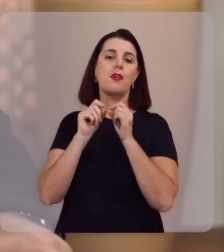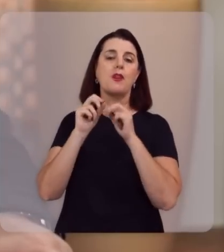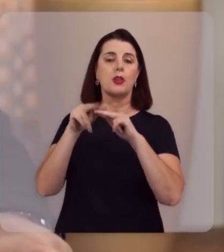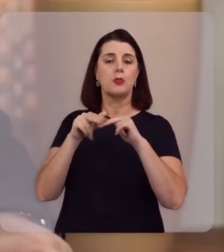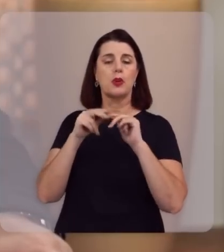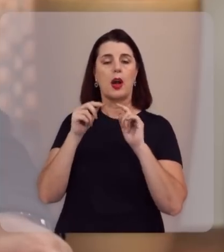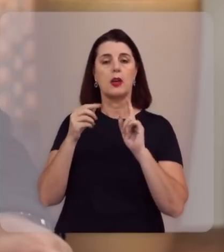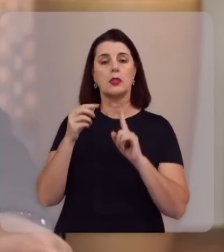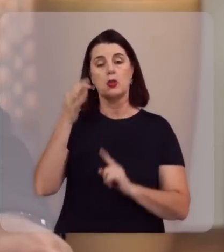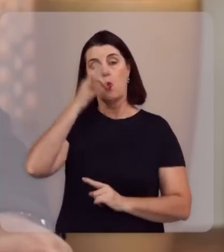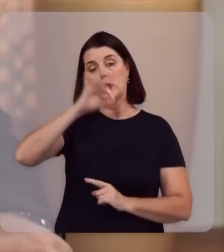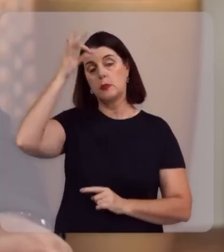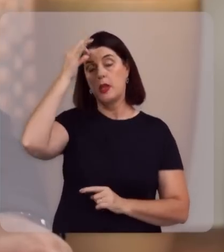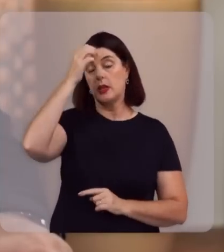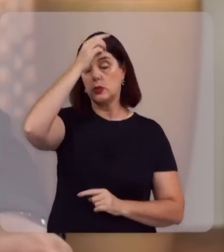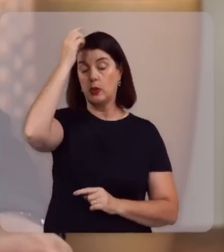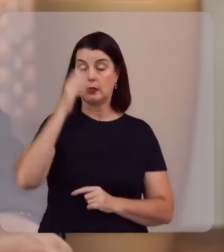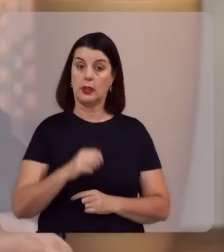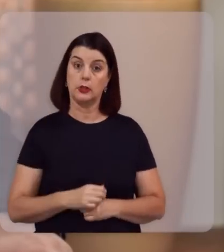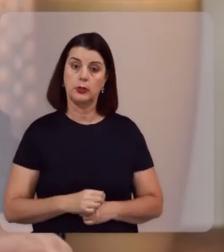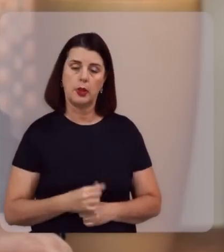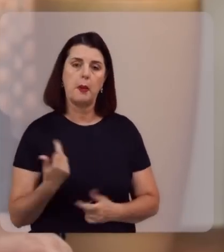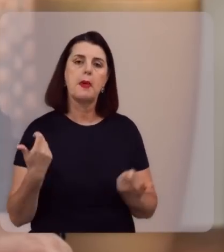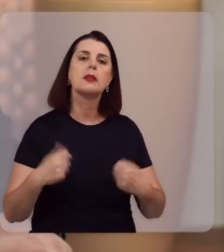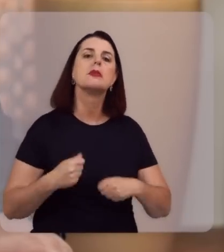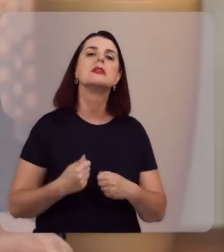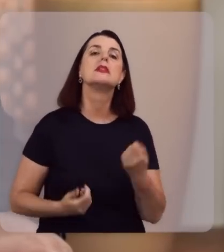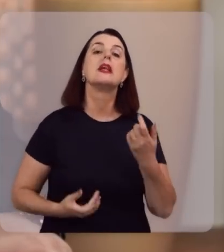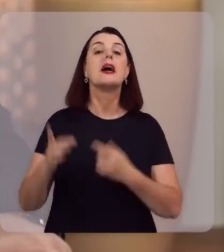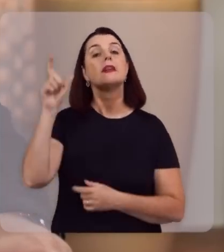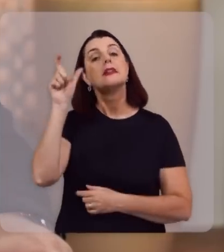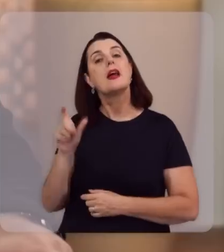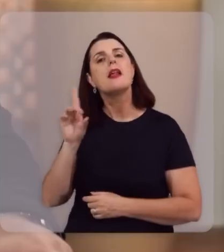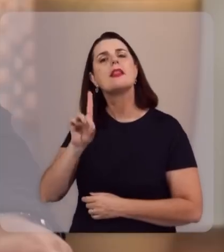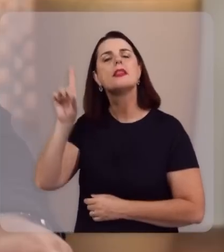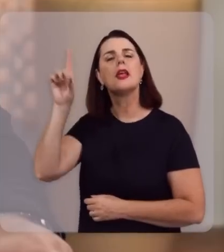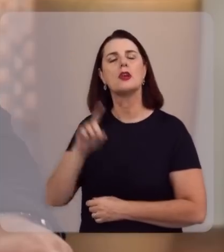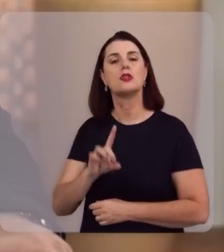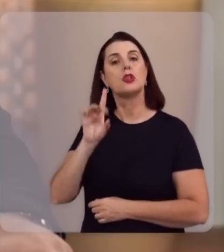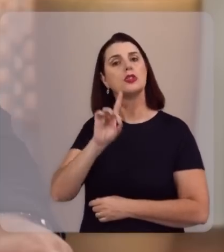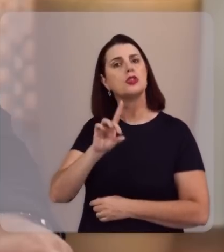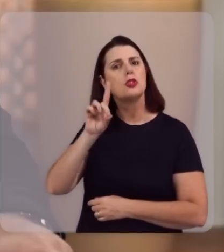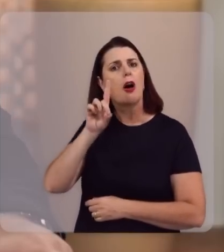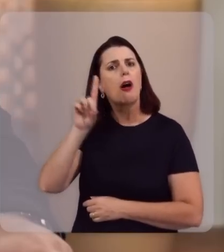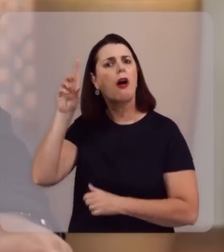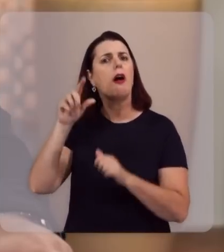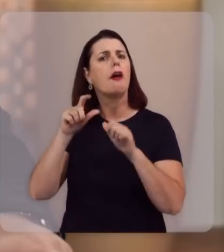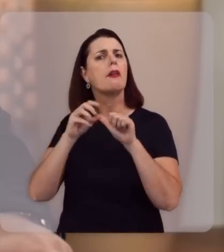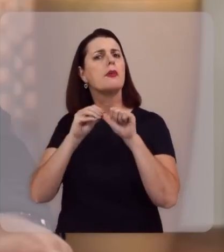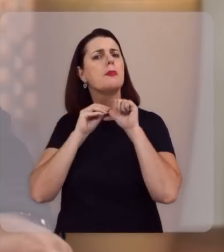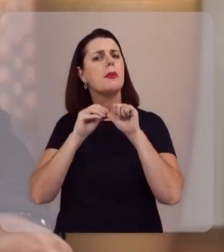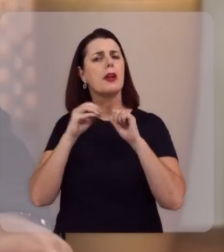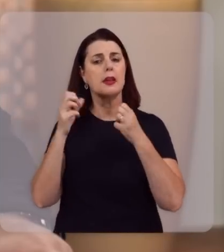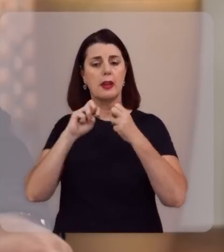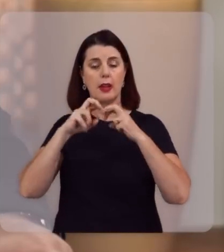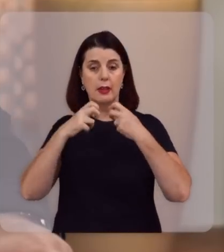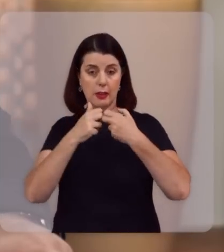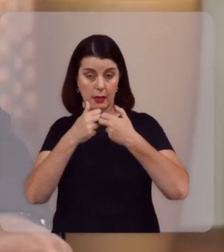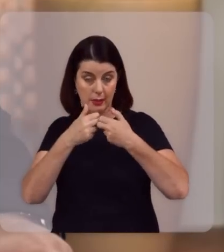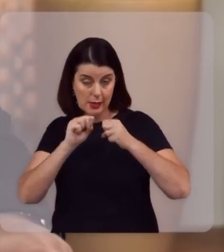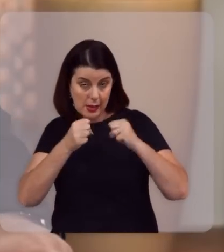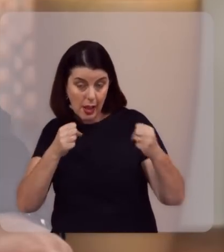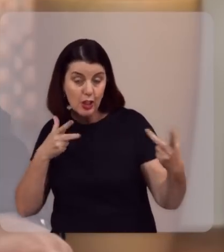gerado pelo Espírito Santo. Mas ele tinha que ser Deus, porque somente alguém do tamanho de